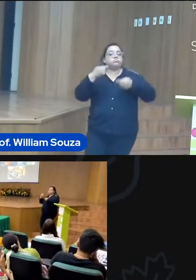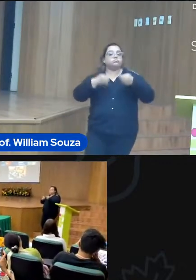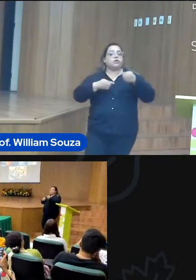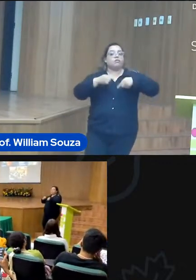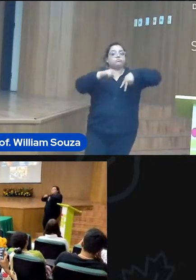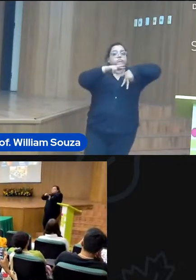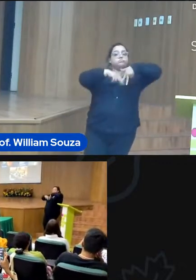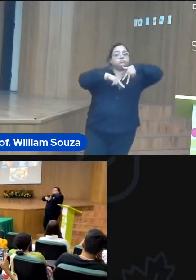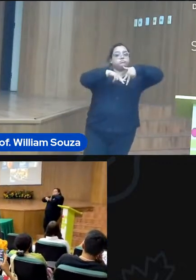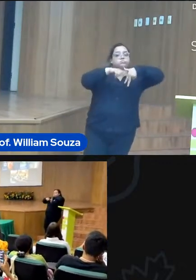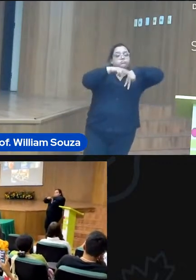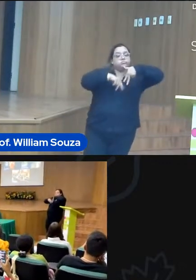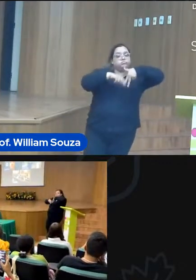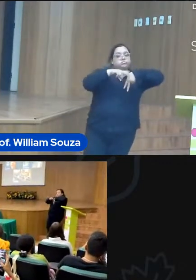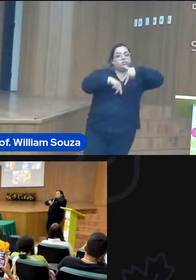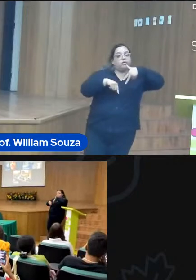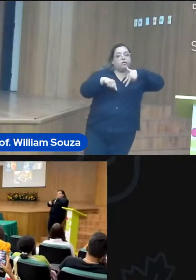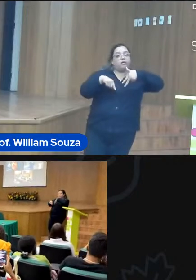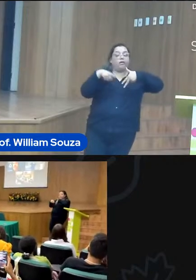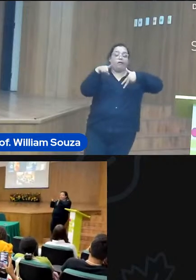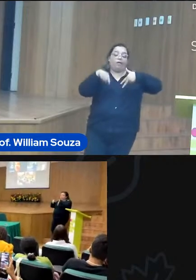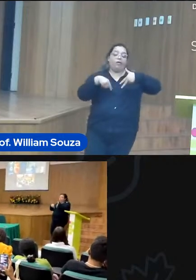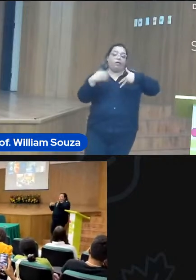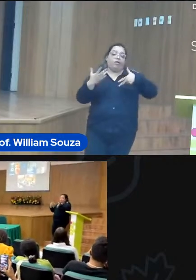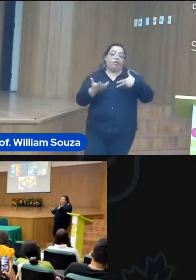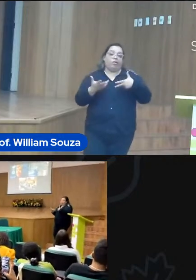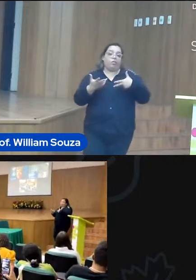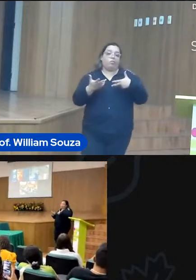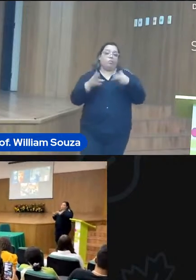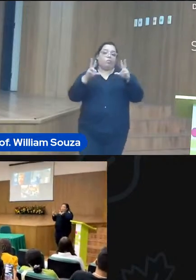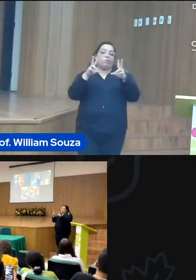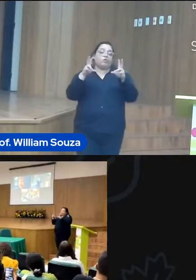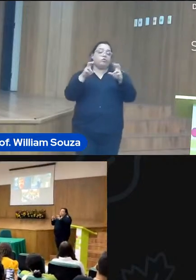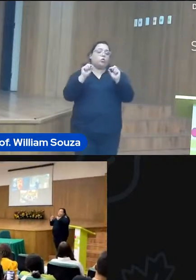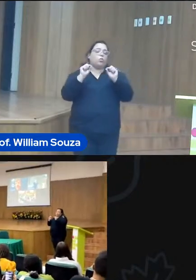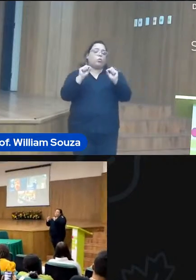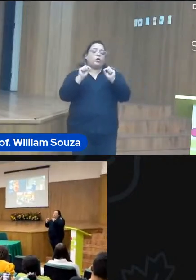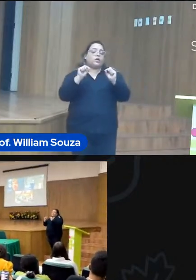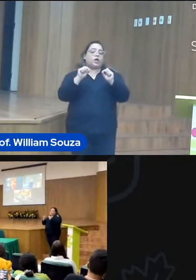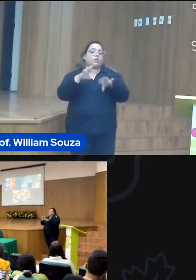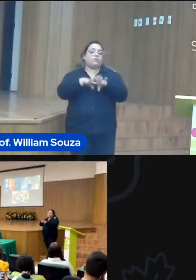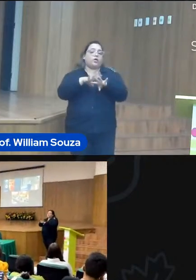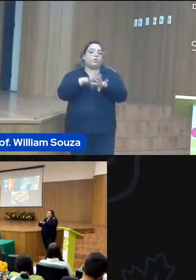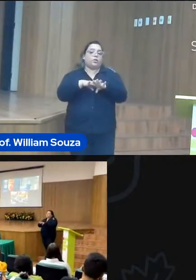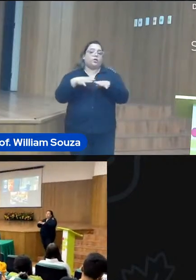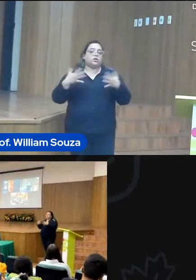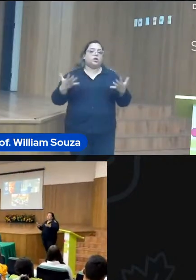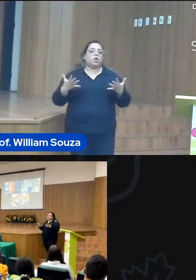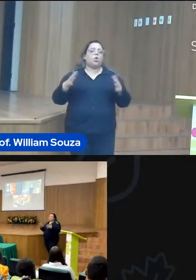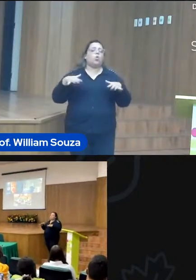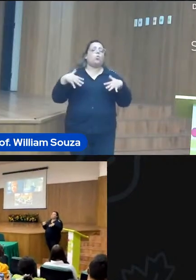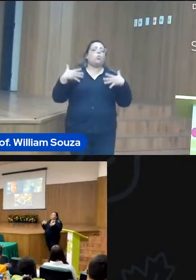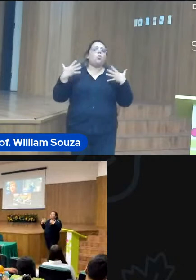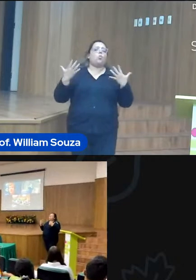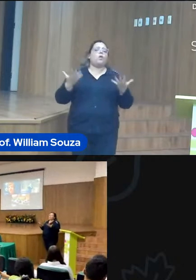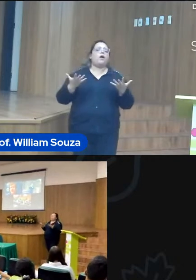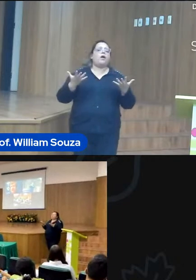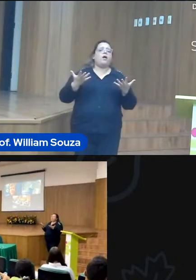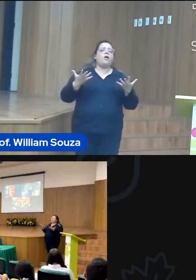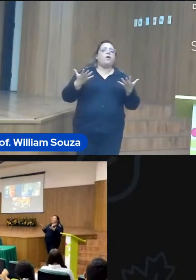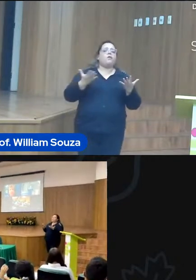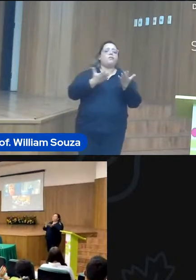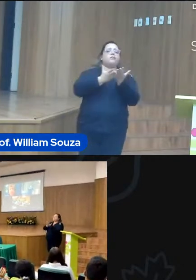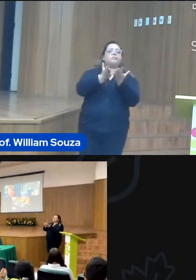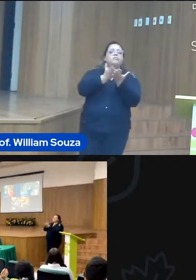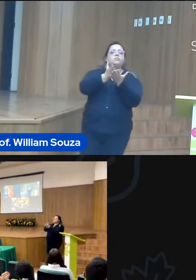isso é um assunto? O que isso tem a ver com matemática? quais são os dimensionamentos